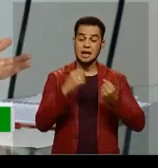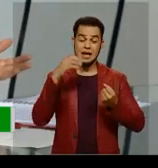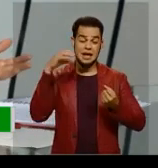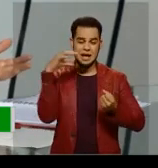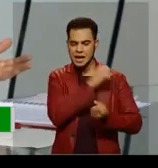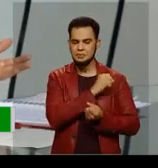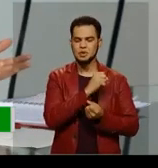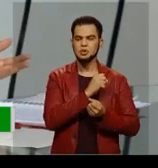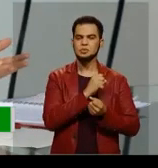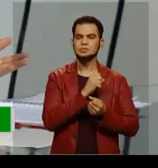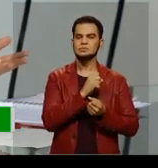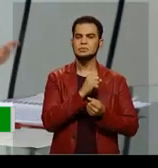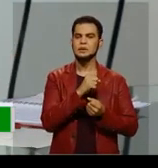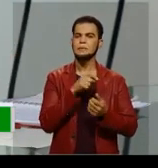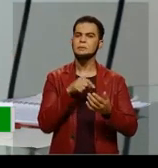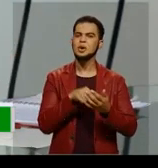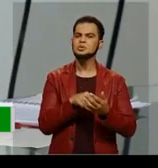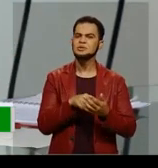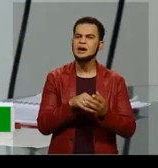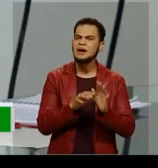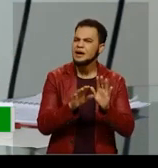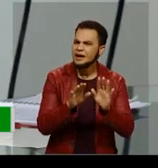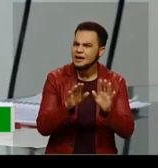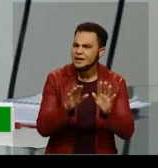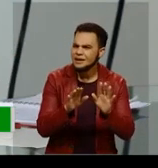é rápido?